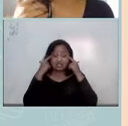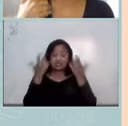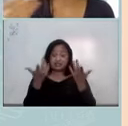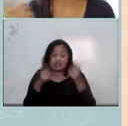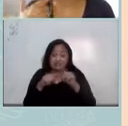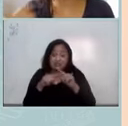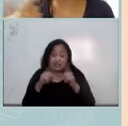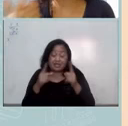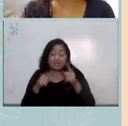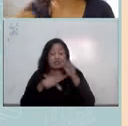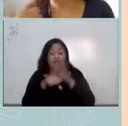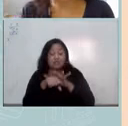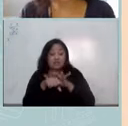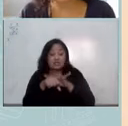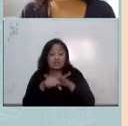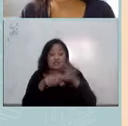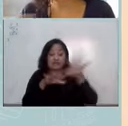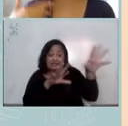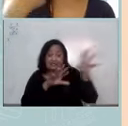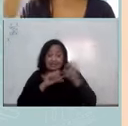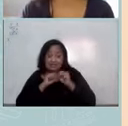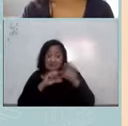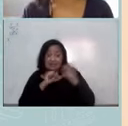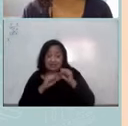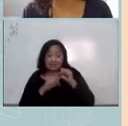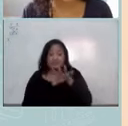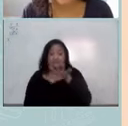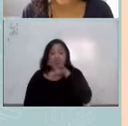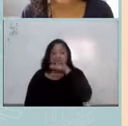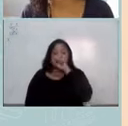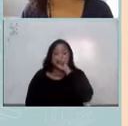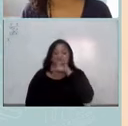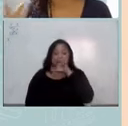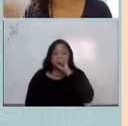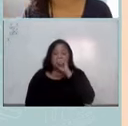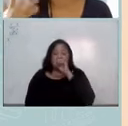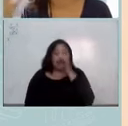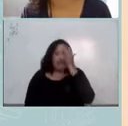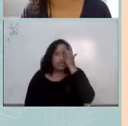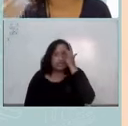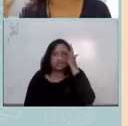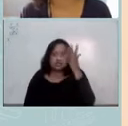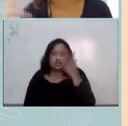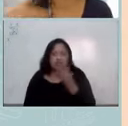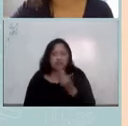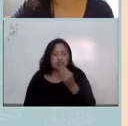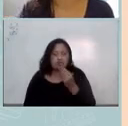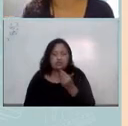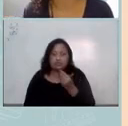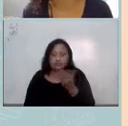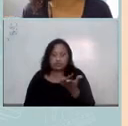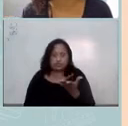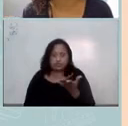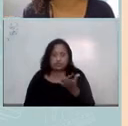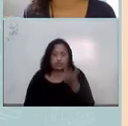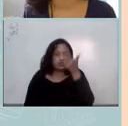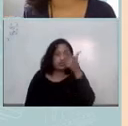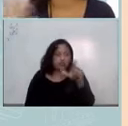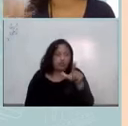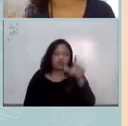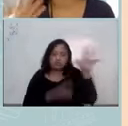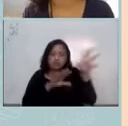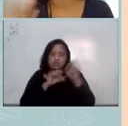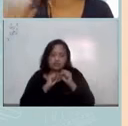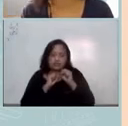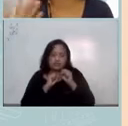ser uma doença de transmissão por via respiratória, né, que isso facilita muito essa questão de uma doença ser epidemia e evoluir para pandemia, né.